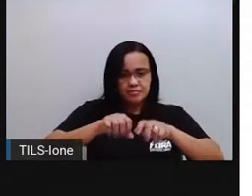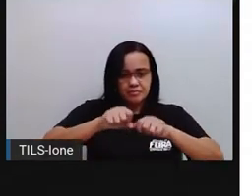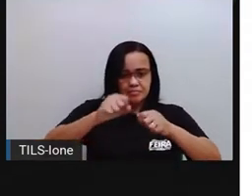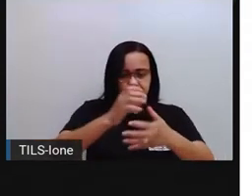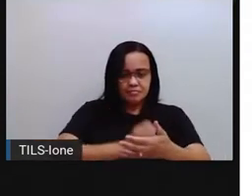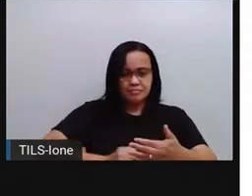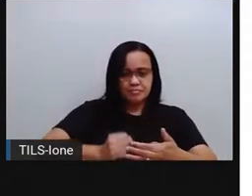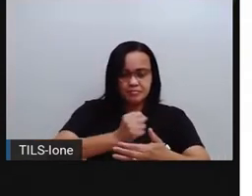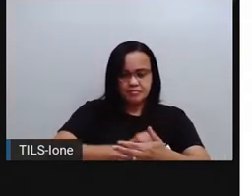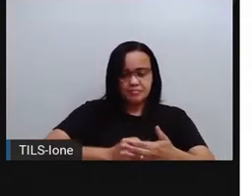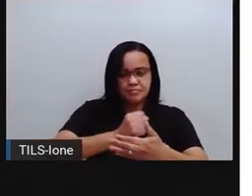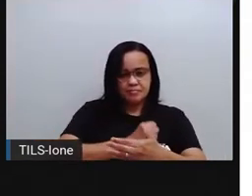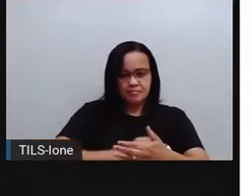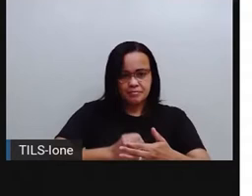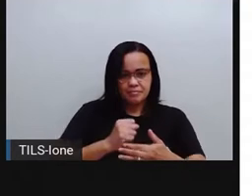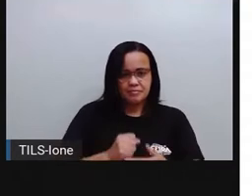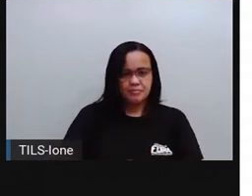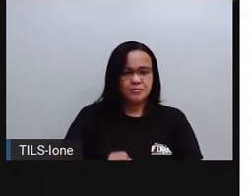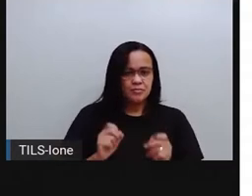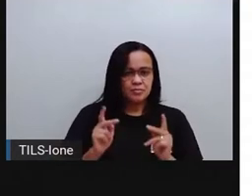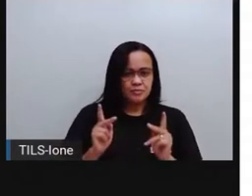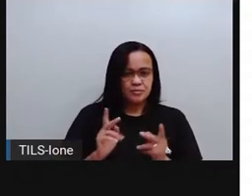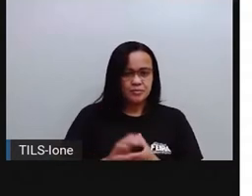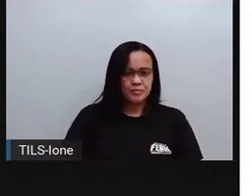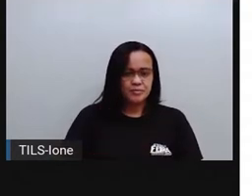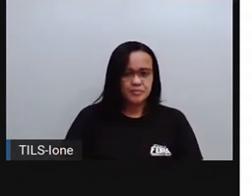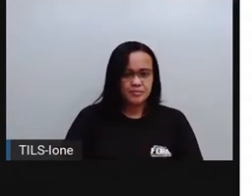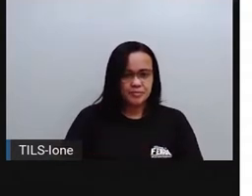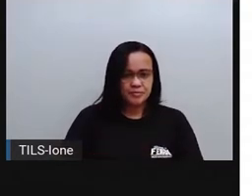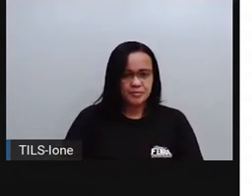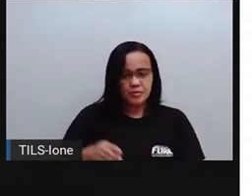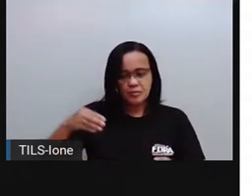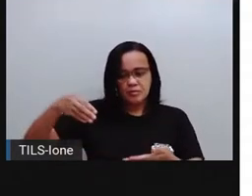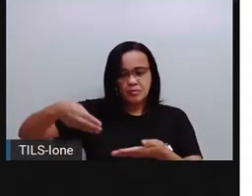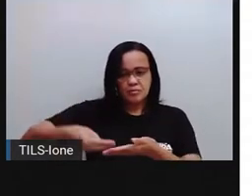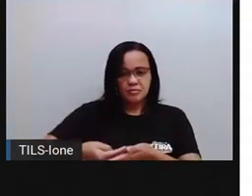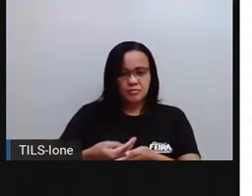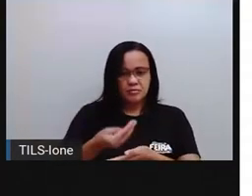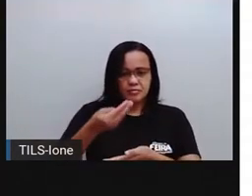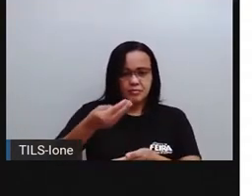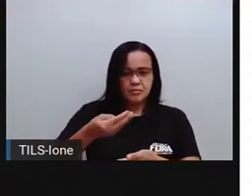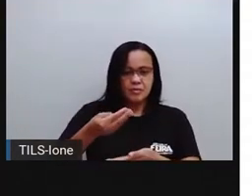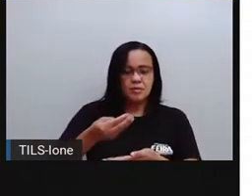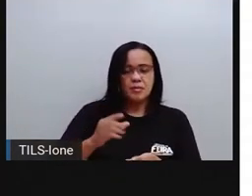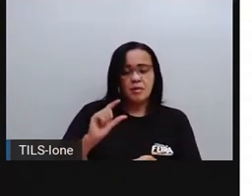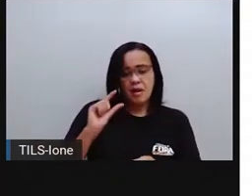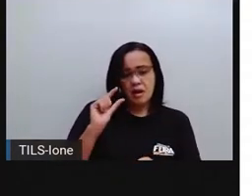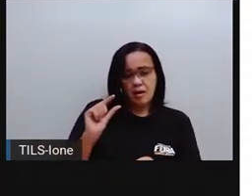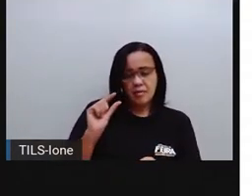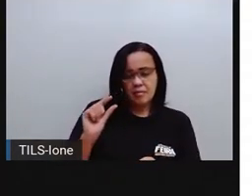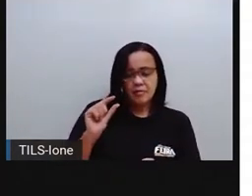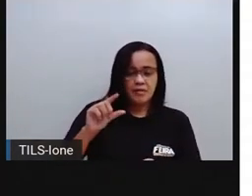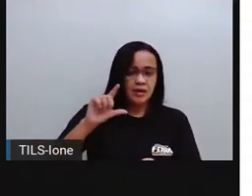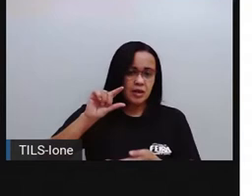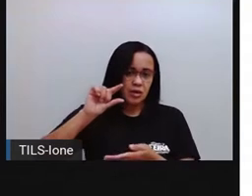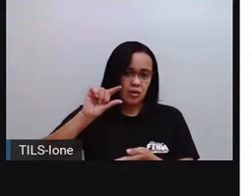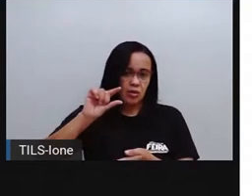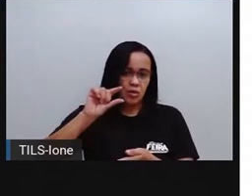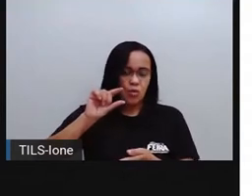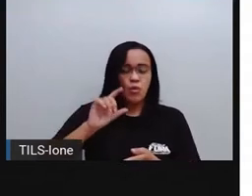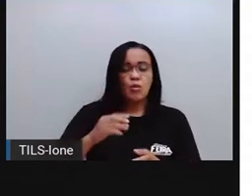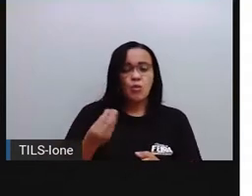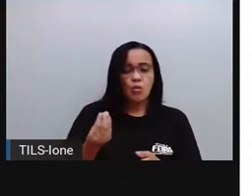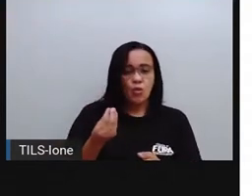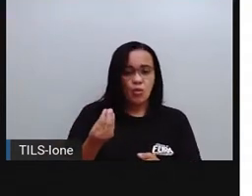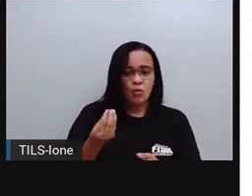fazer bagunça, tá bom? E uma colher, né? Para a gente medir, uma vasilhinha para você não fazer meleira aí, tá